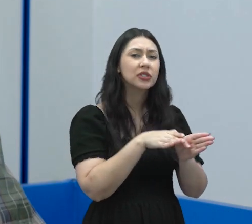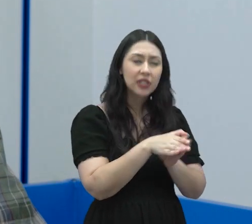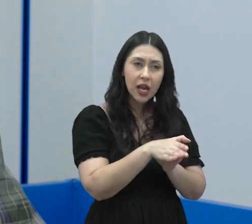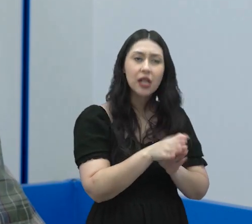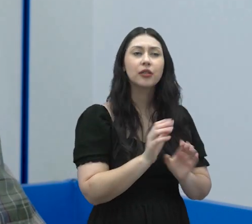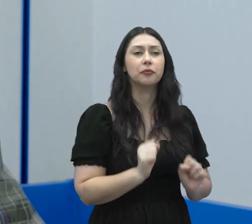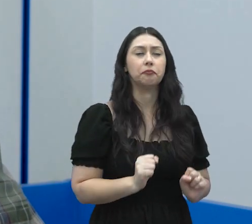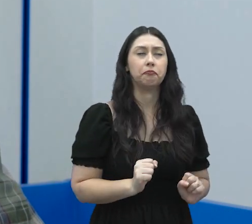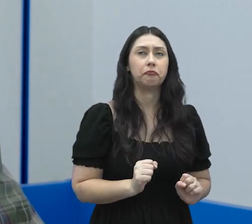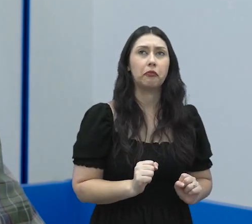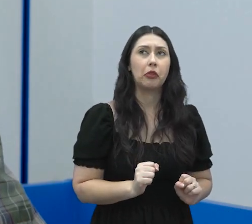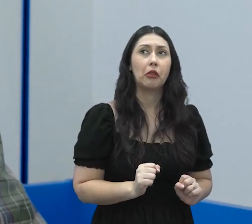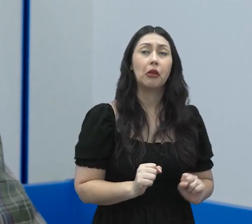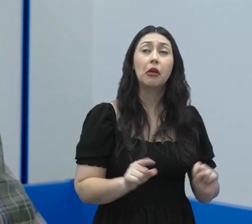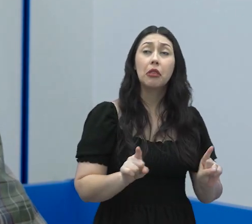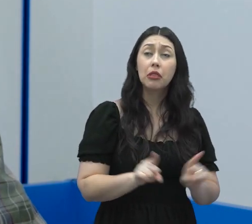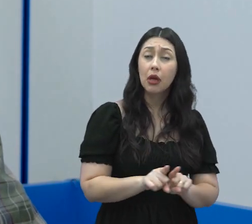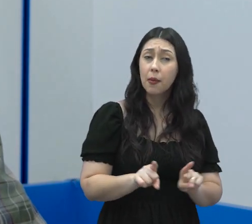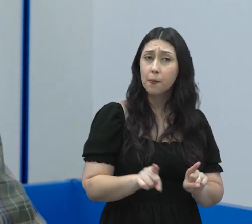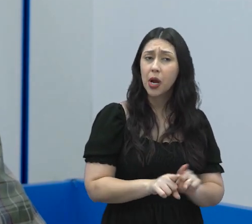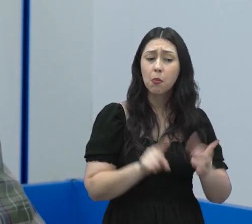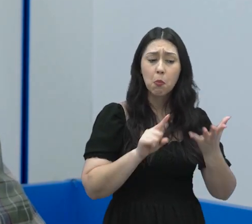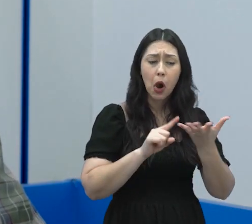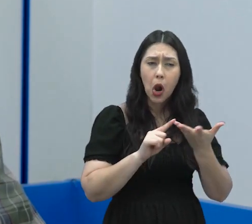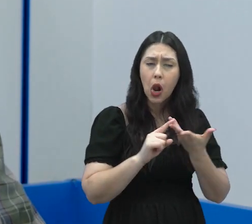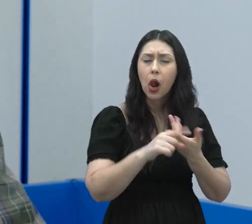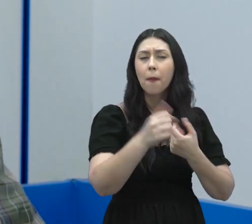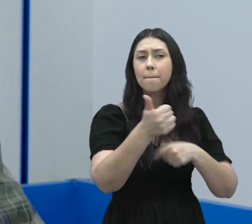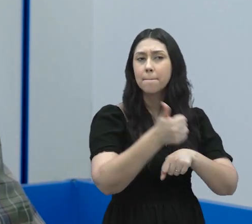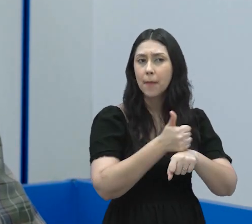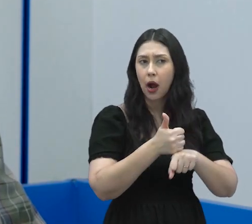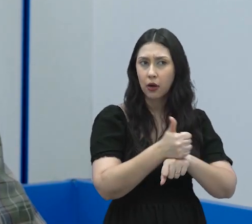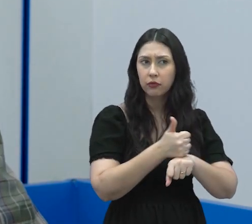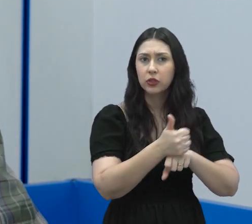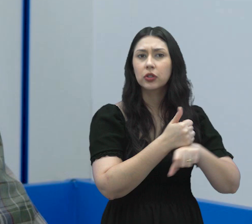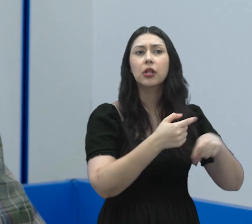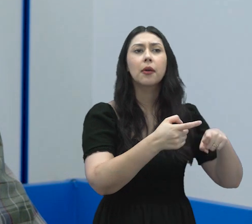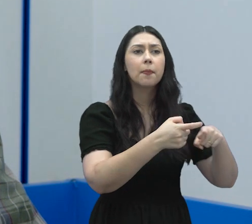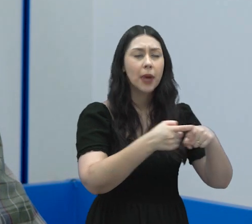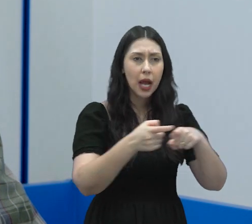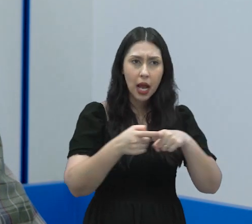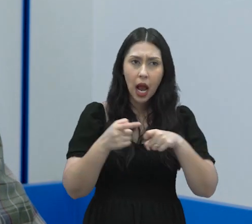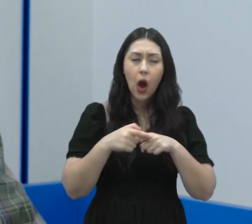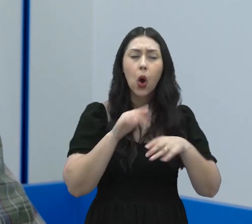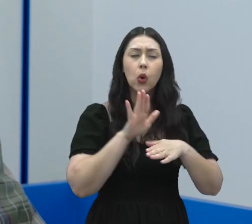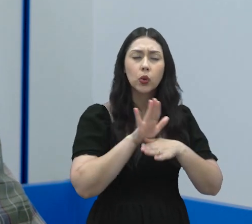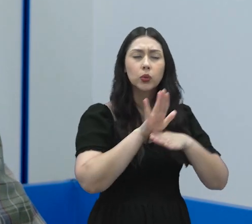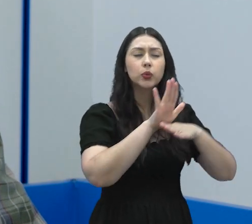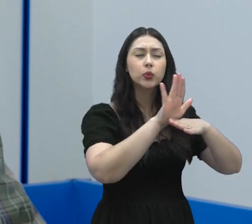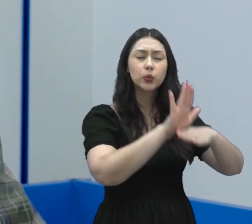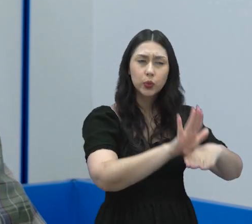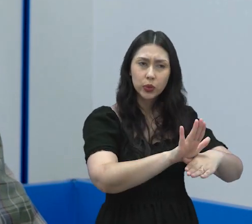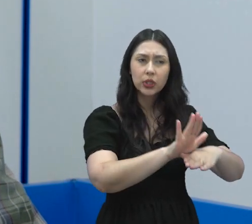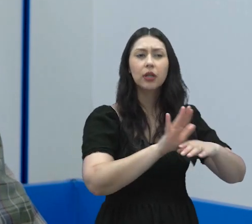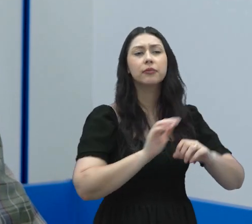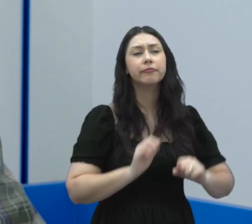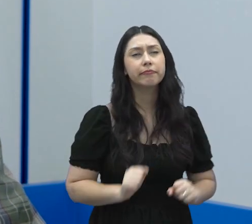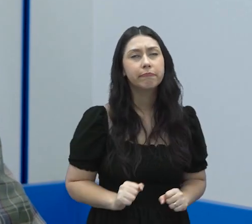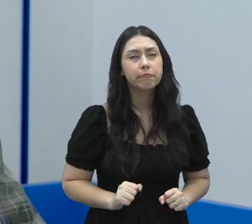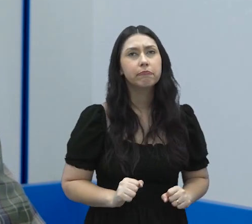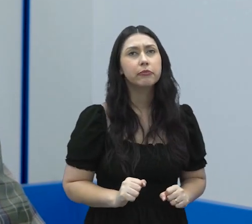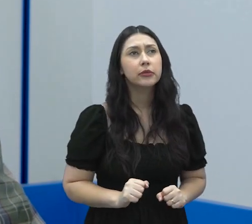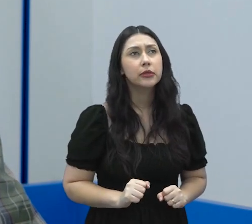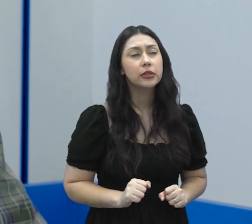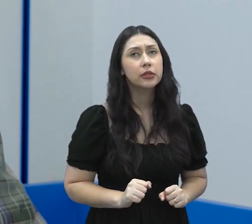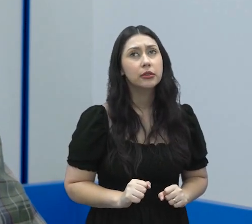bastante, tem uma série de profissionais que ajudam muito